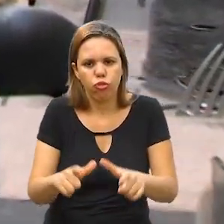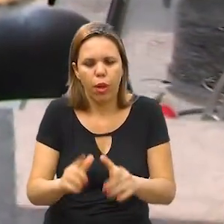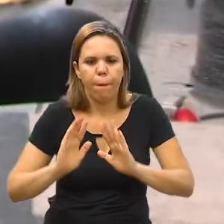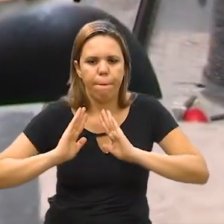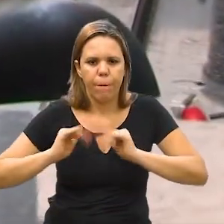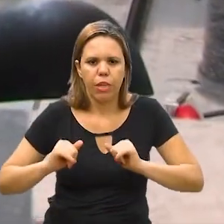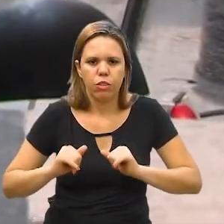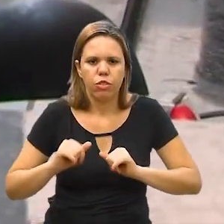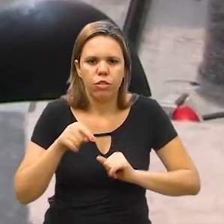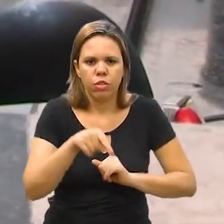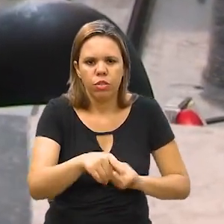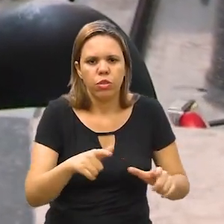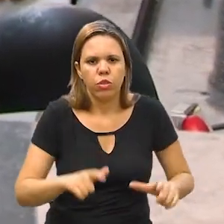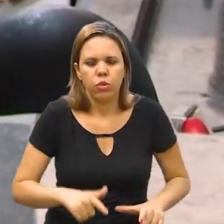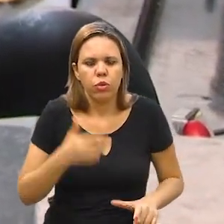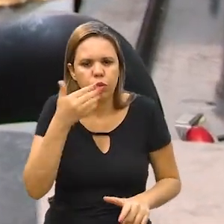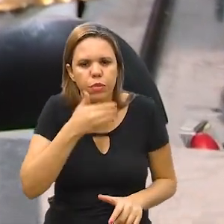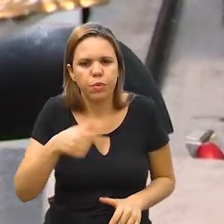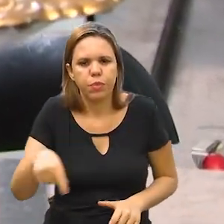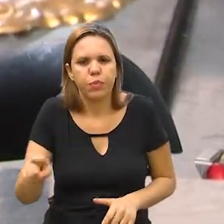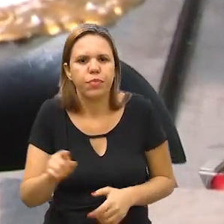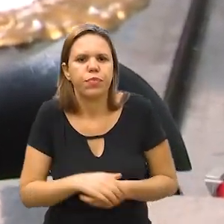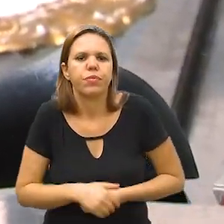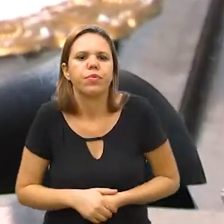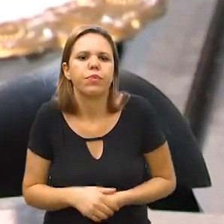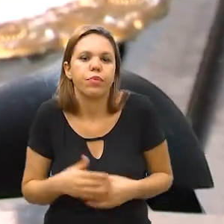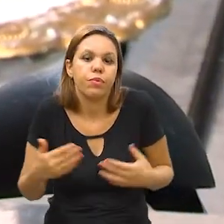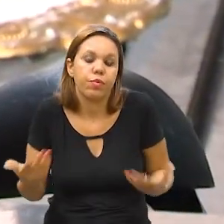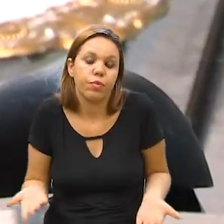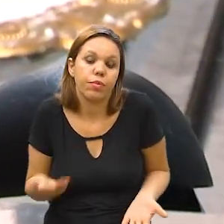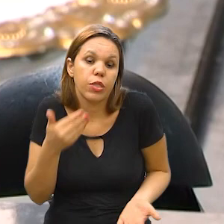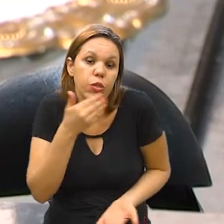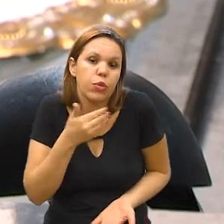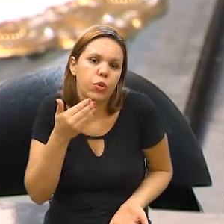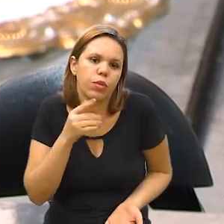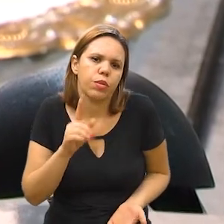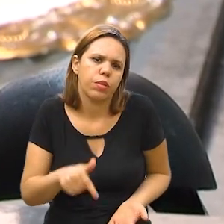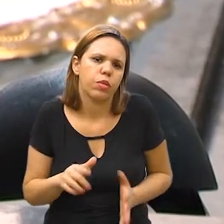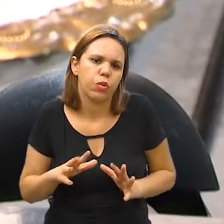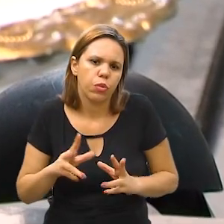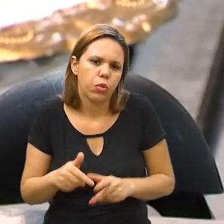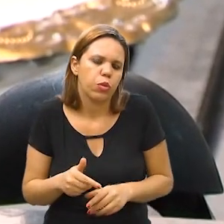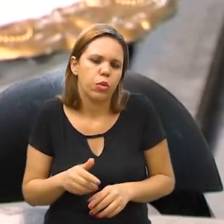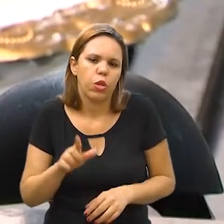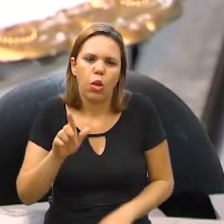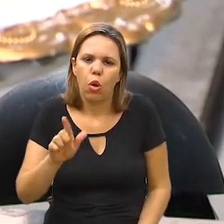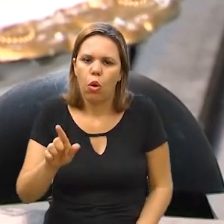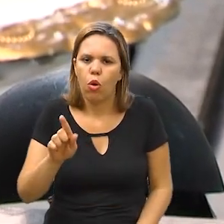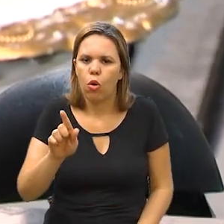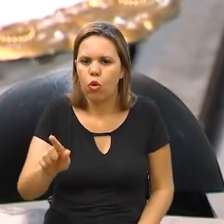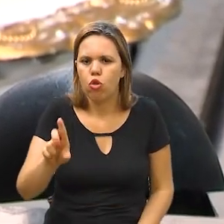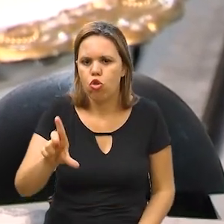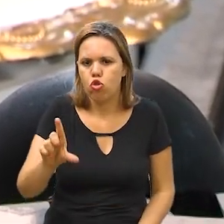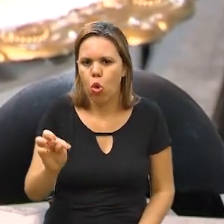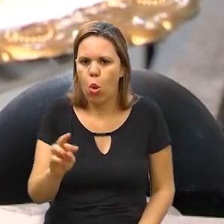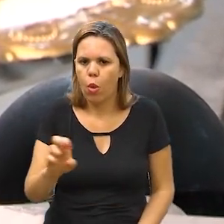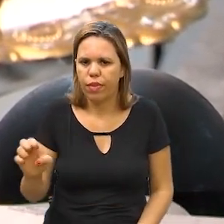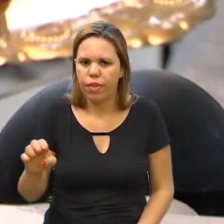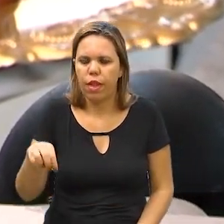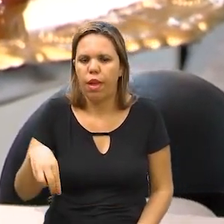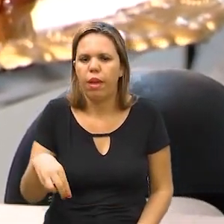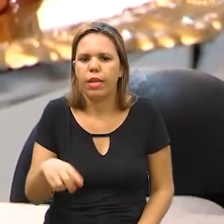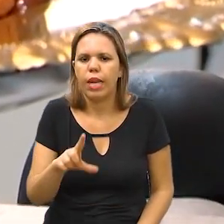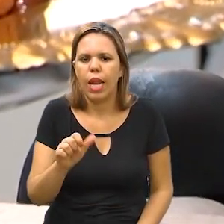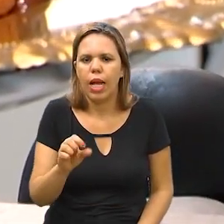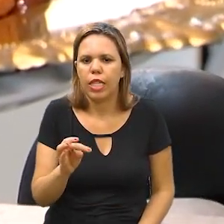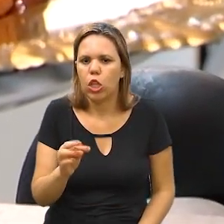pedia, Naila, me manda o docinho, né? Então, e o doce é tudo sem glúten, sem lactose, né? Porque eu tenho muitos clientes também